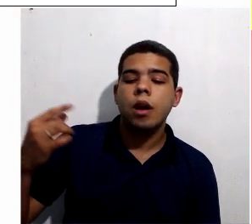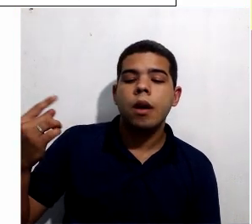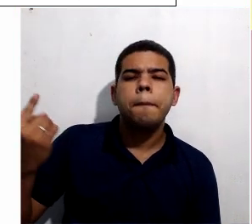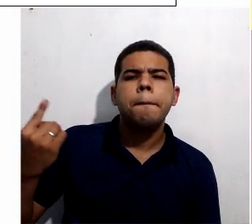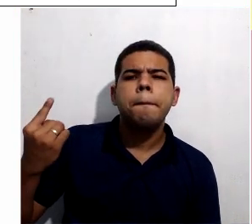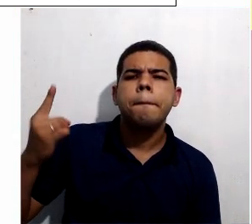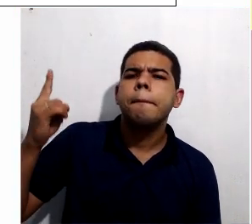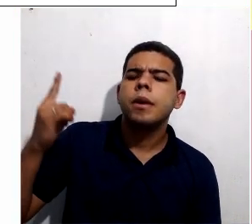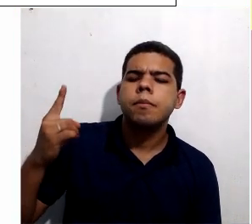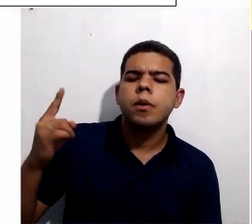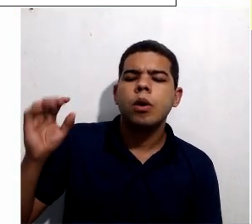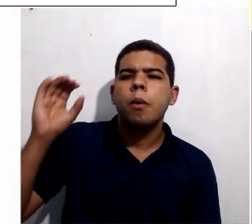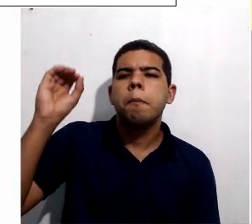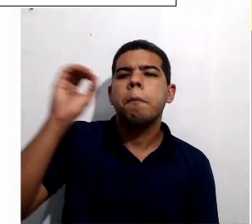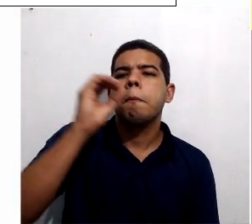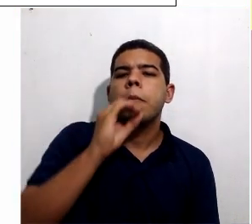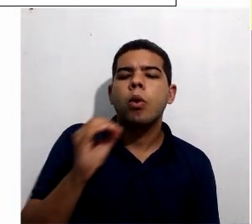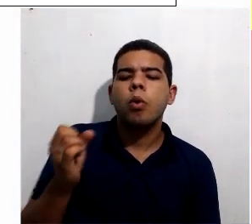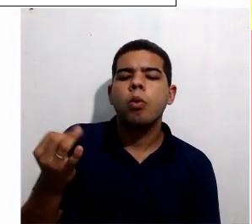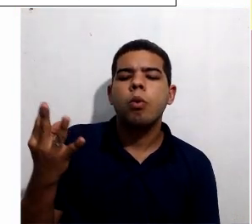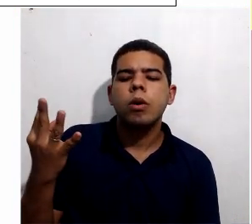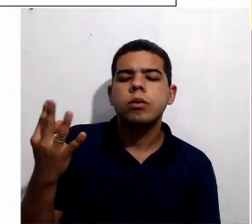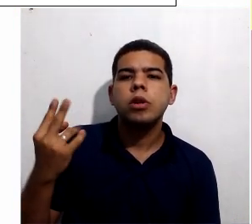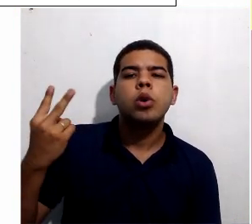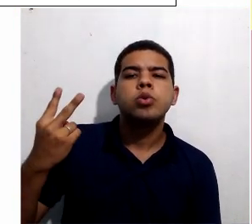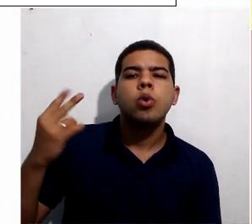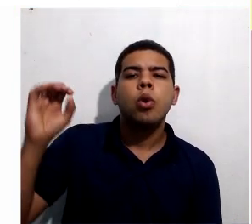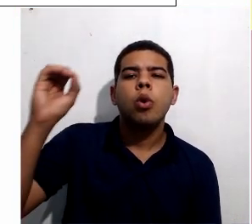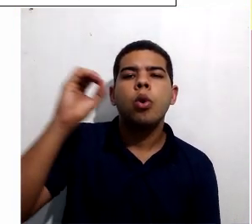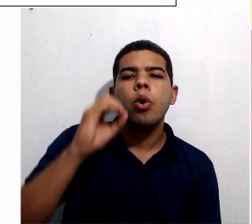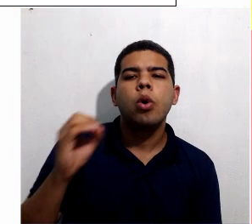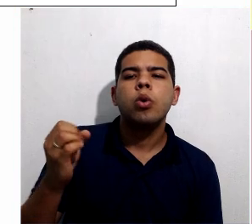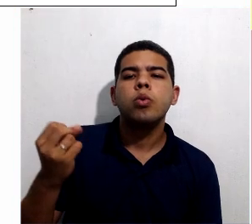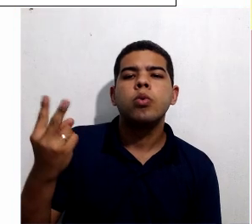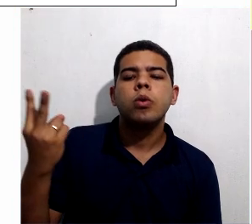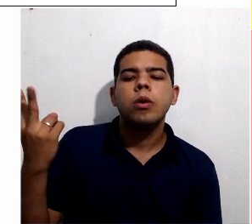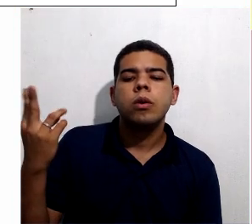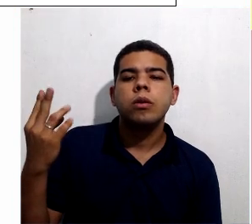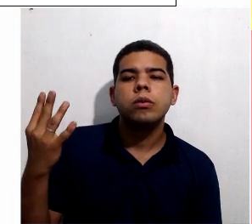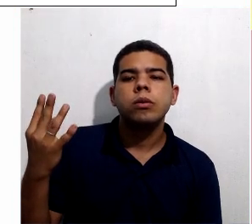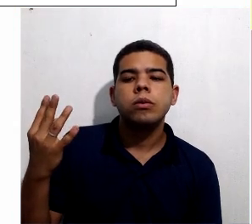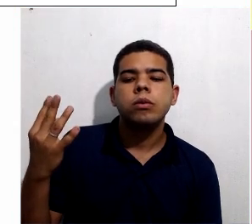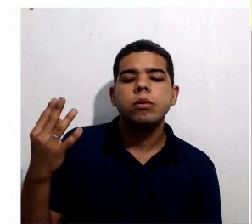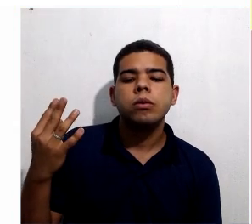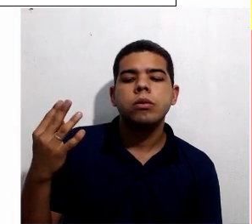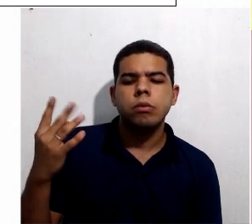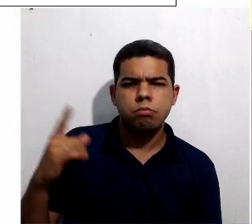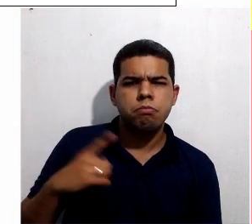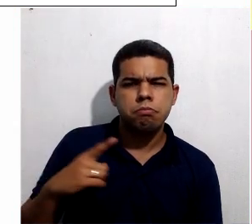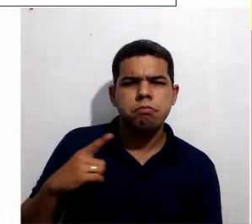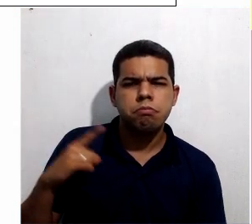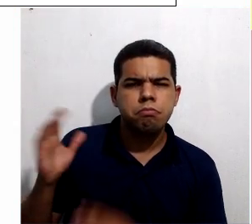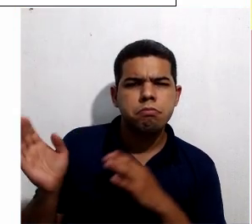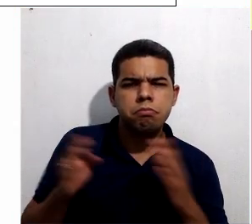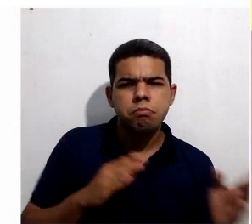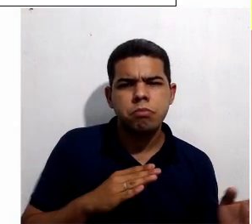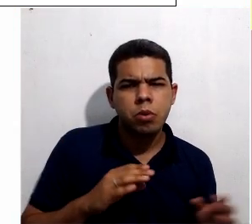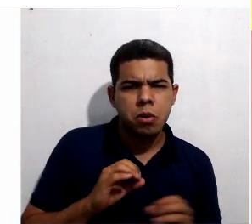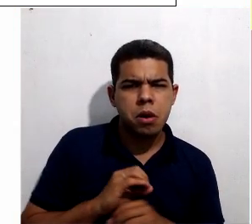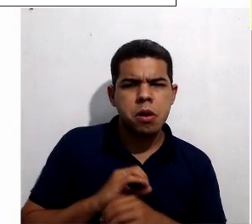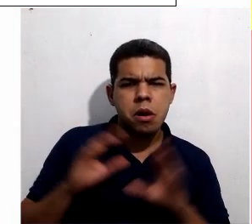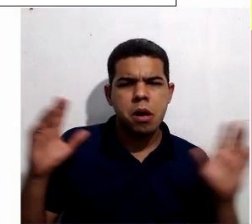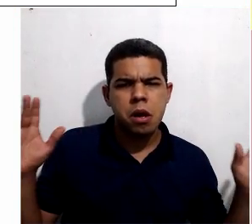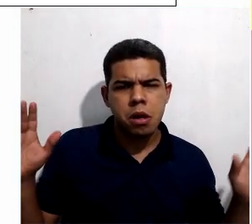que ela tem? Quantas bolinhas ela tem? A figura 2, o que ela tem? Quantas bolinhas ela tem? Veja se existe aí uma